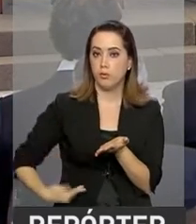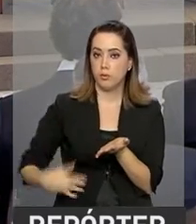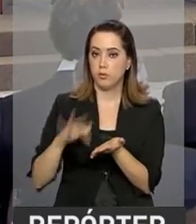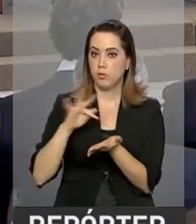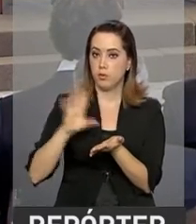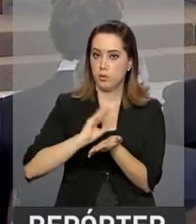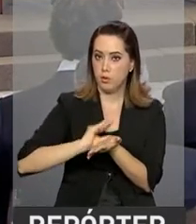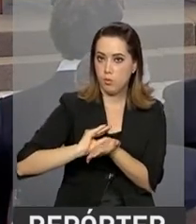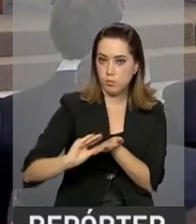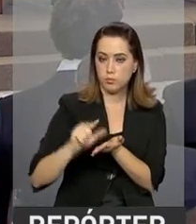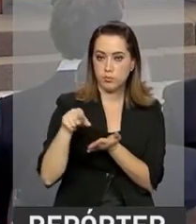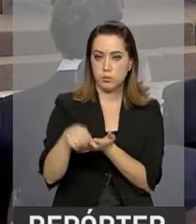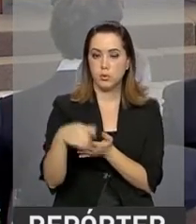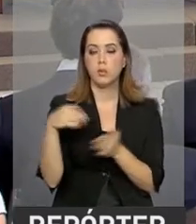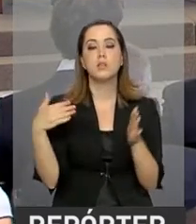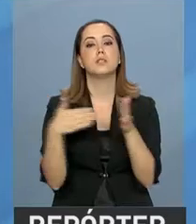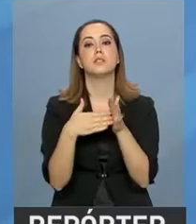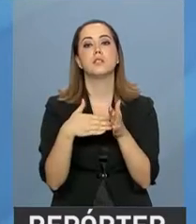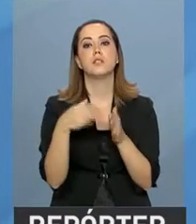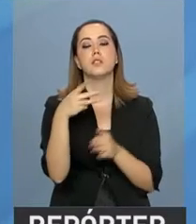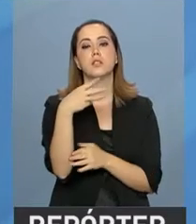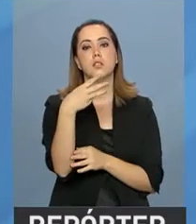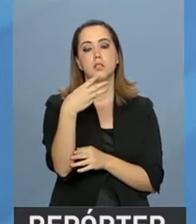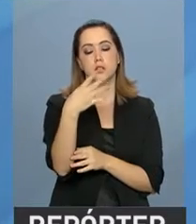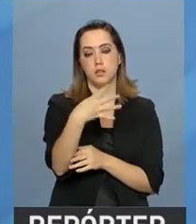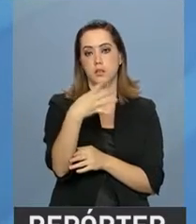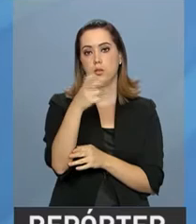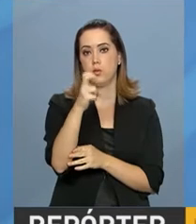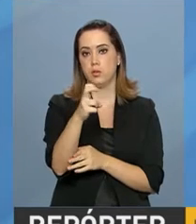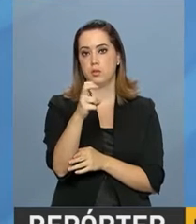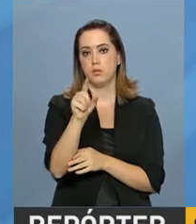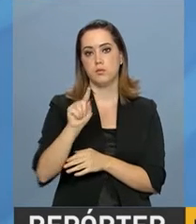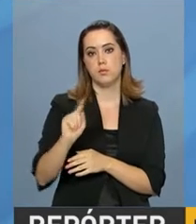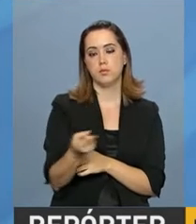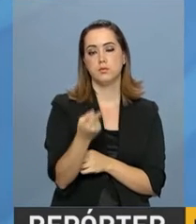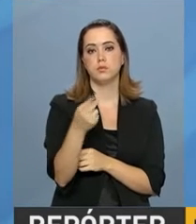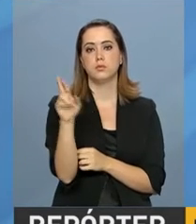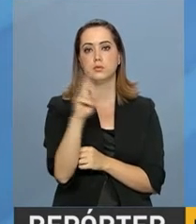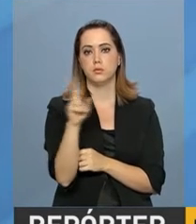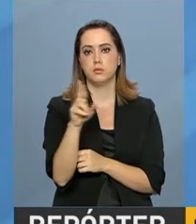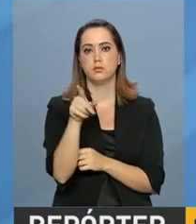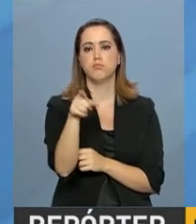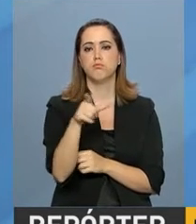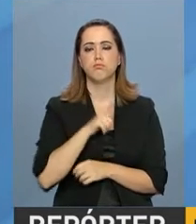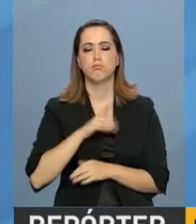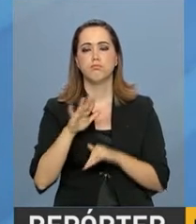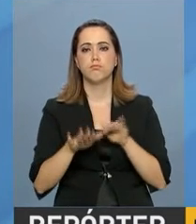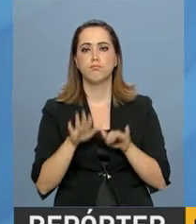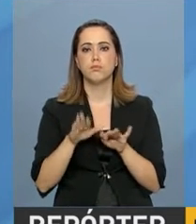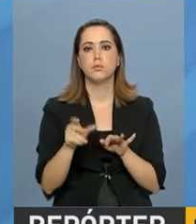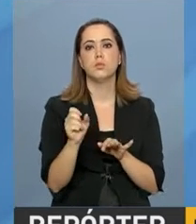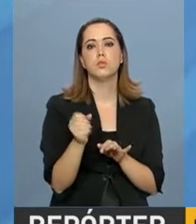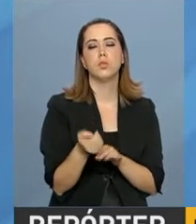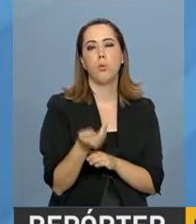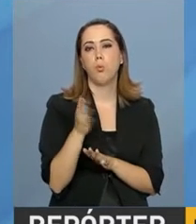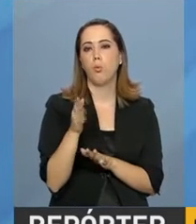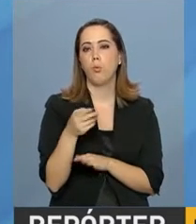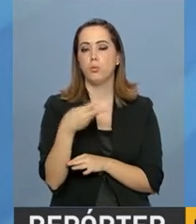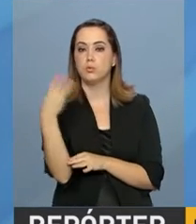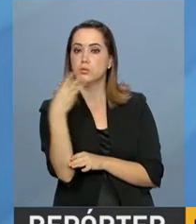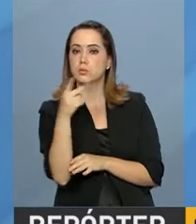45 mil reais para esta faixa e meio estão destinados recursos na ordem